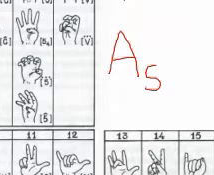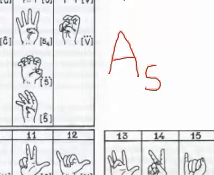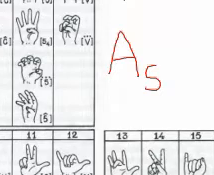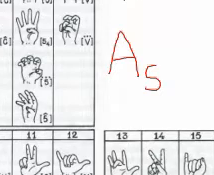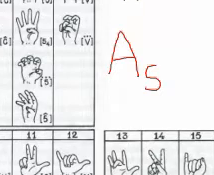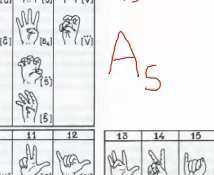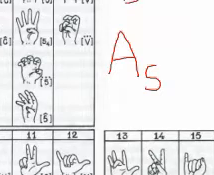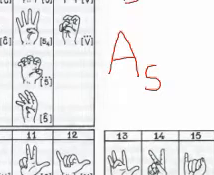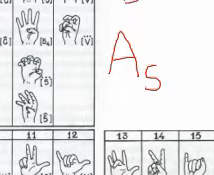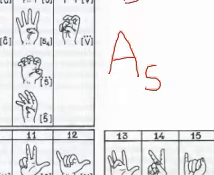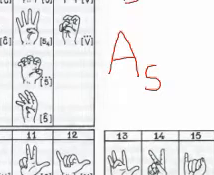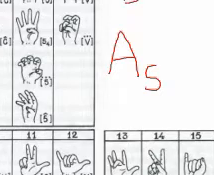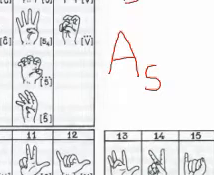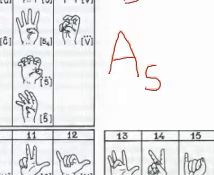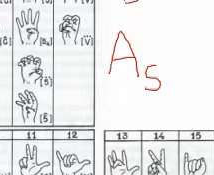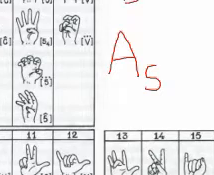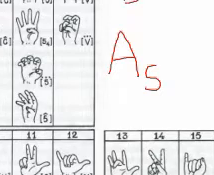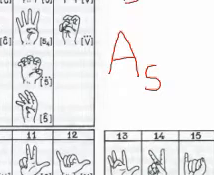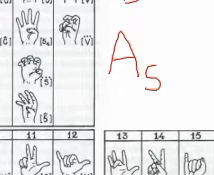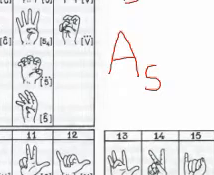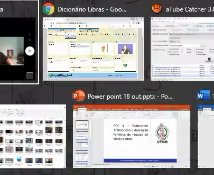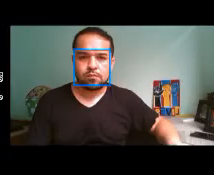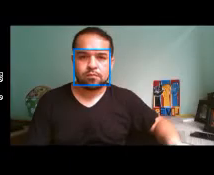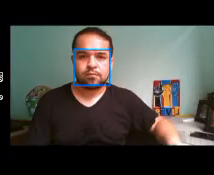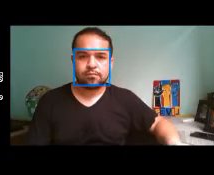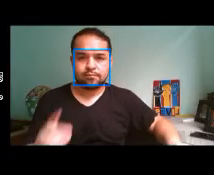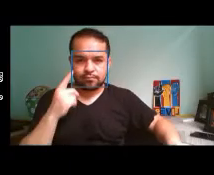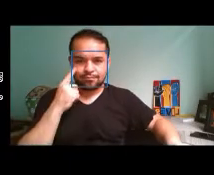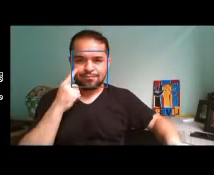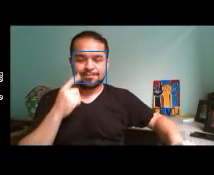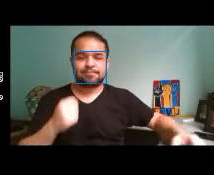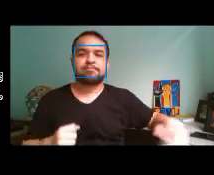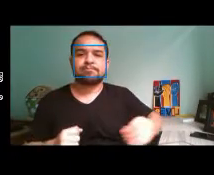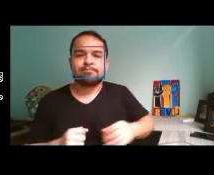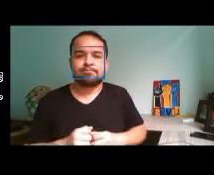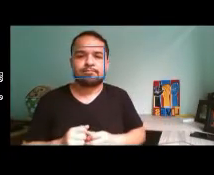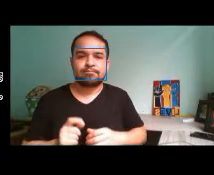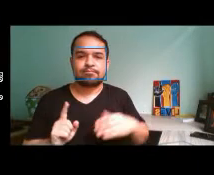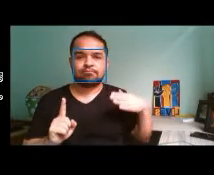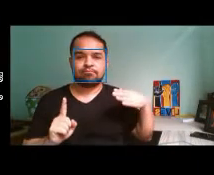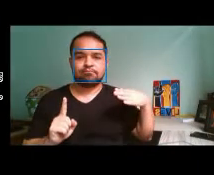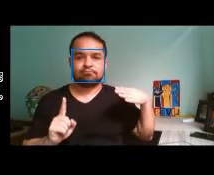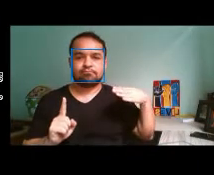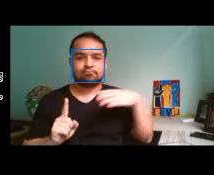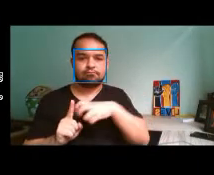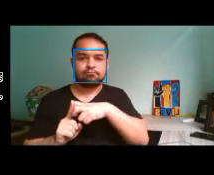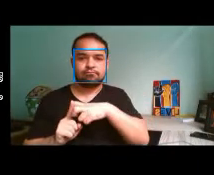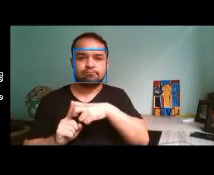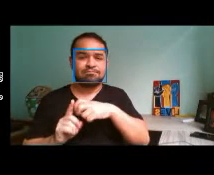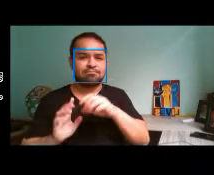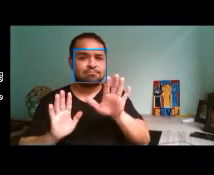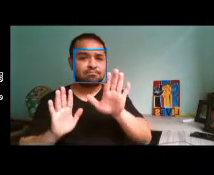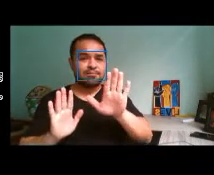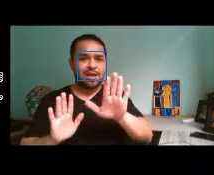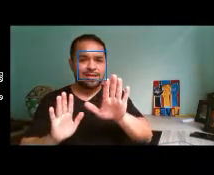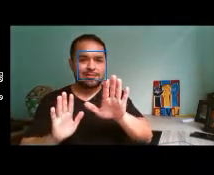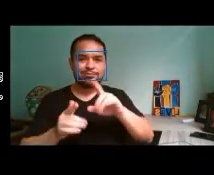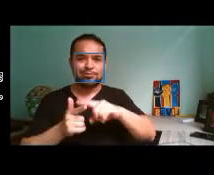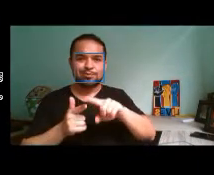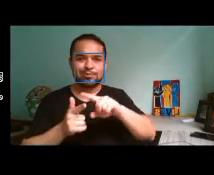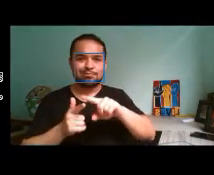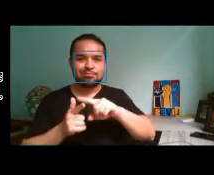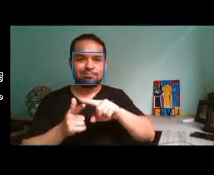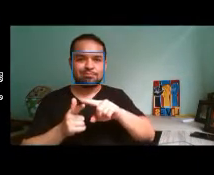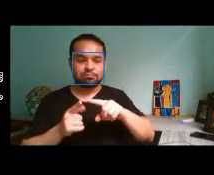Aqui, ó, é esse B aqui, ó. O símbolo dele é um B maiúsculo, tá vendo? Viram só? Ali, ó, B. Mas